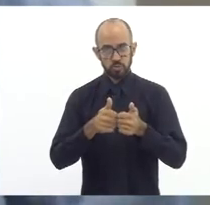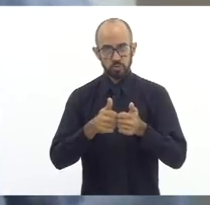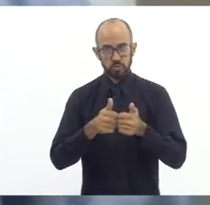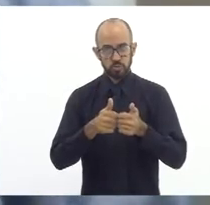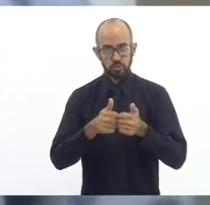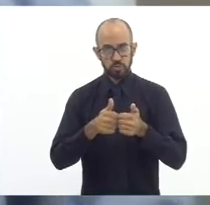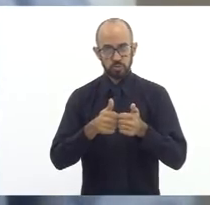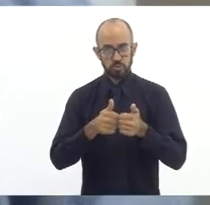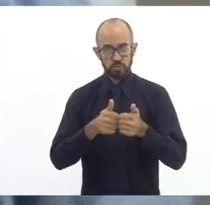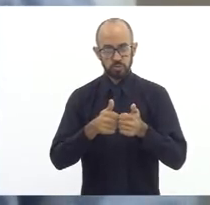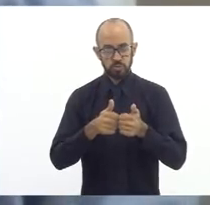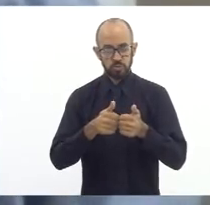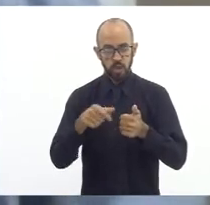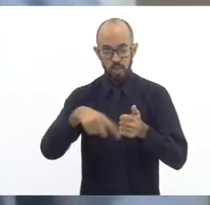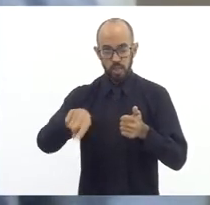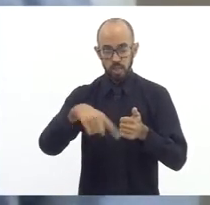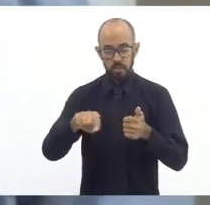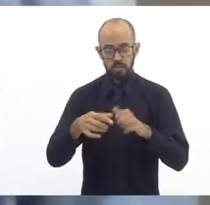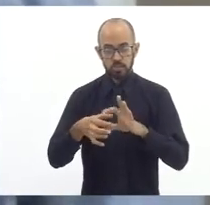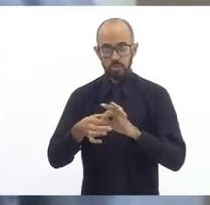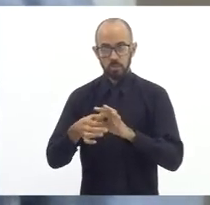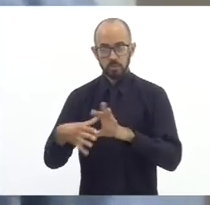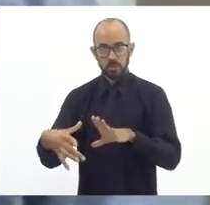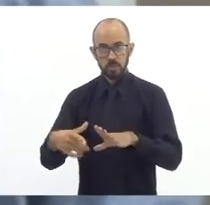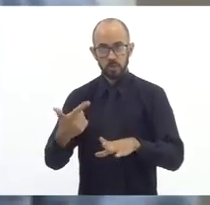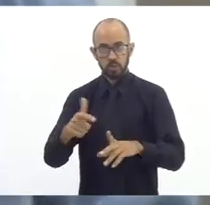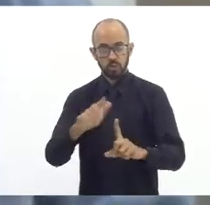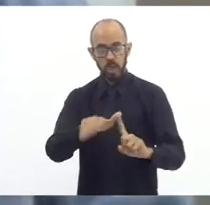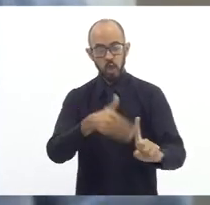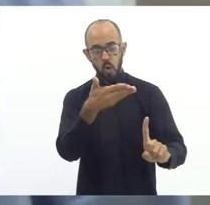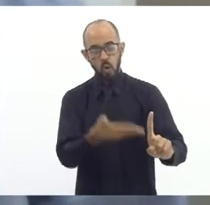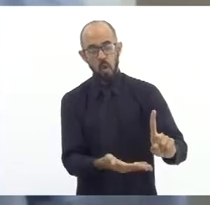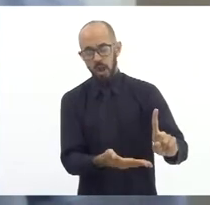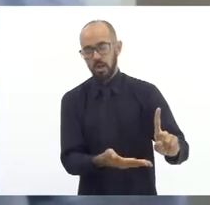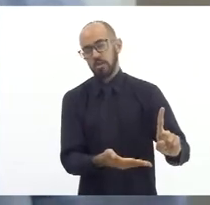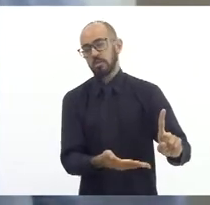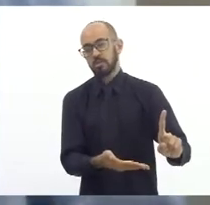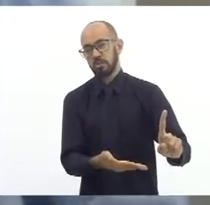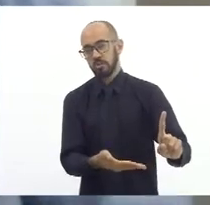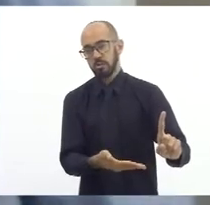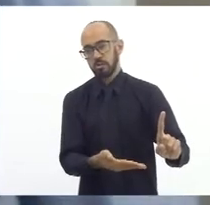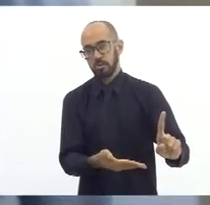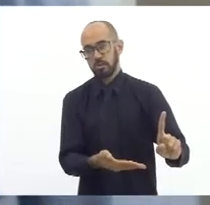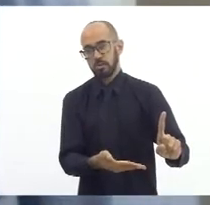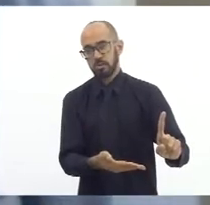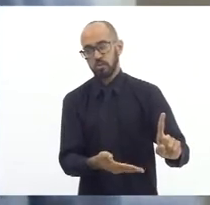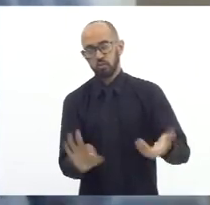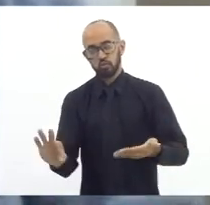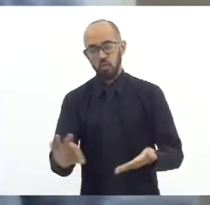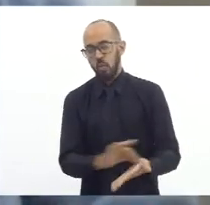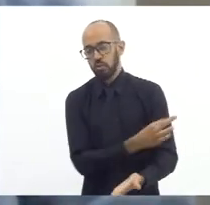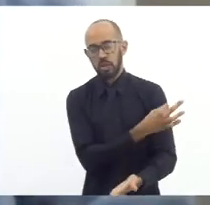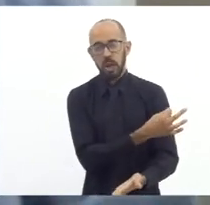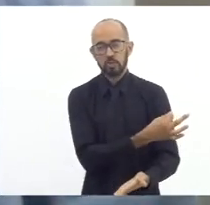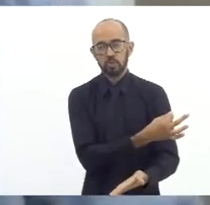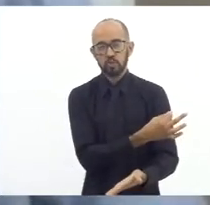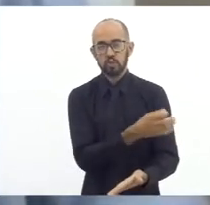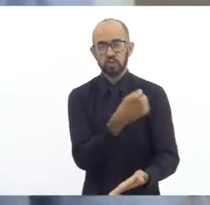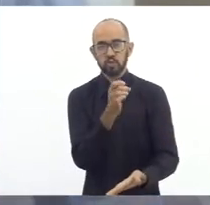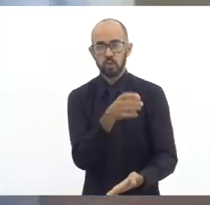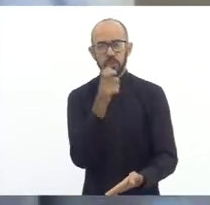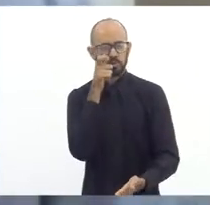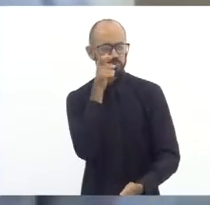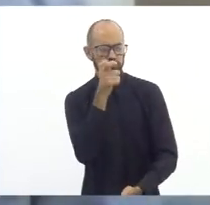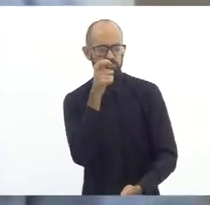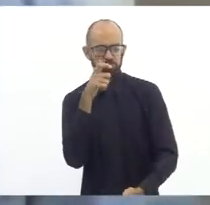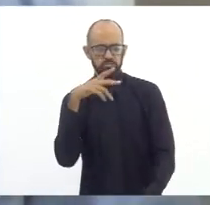Desses permissionários que não honra com os seus contratos e só querem ganhar ganho. A